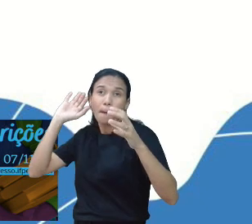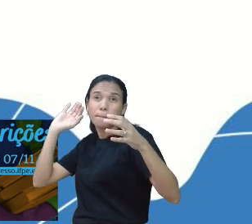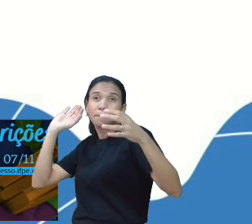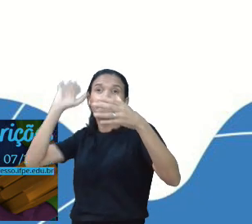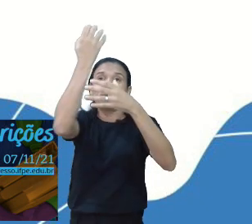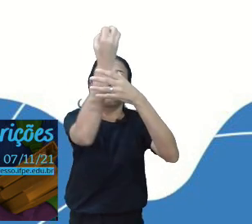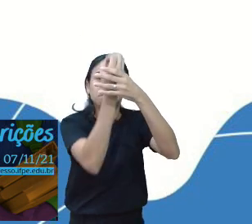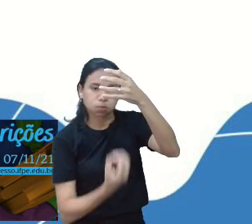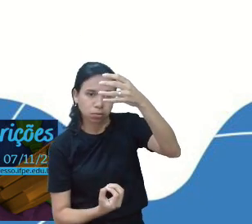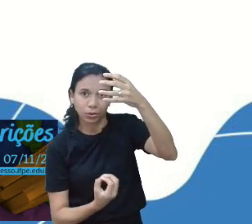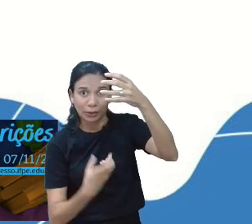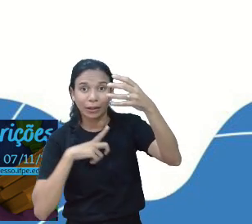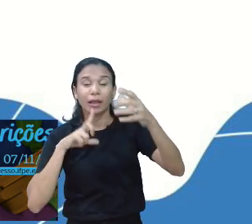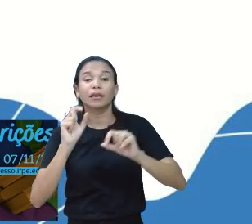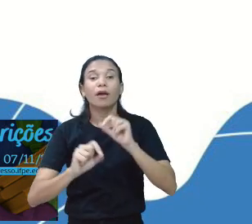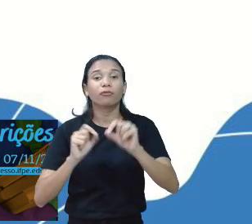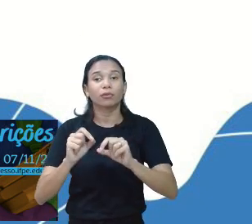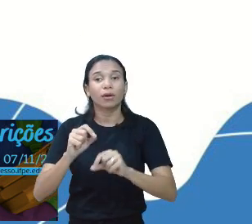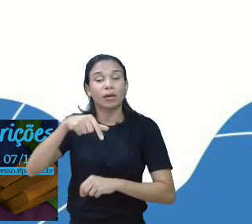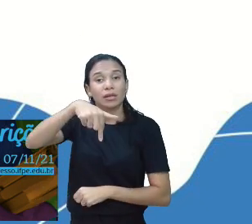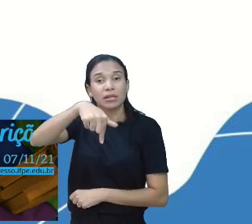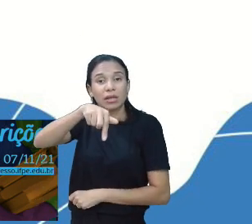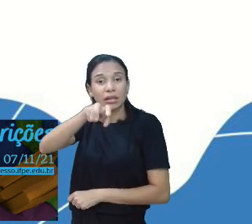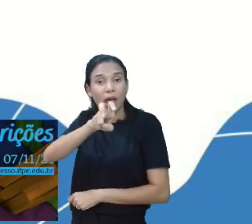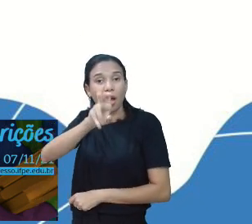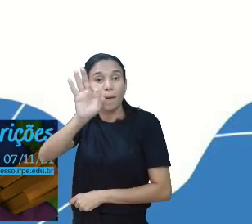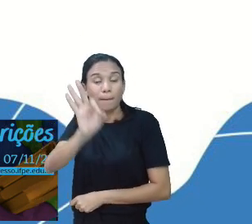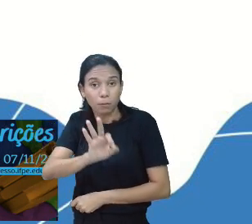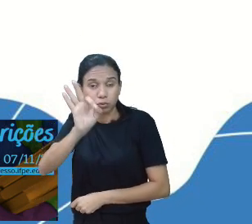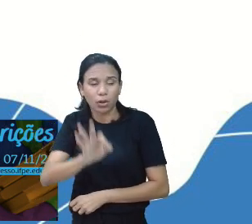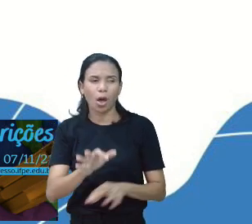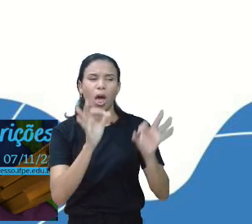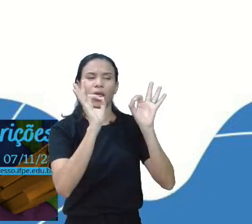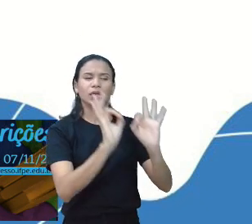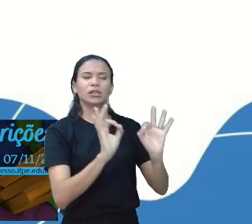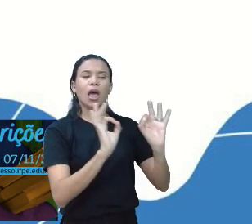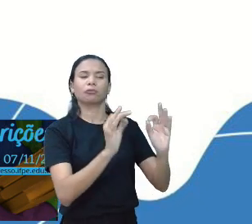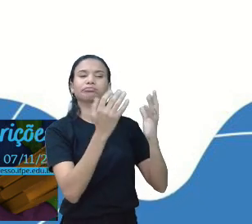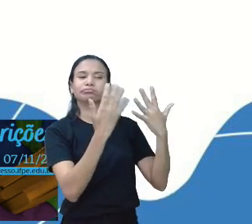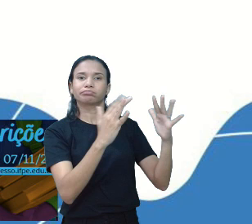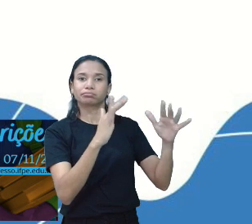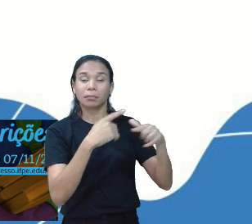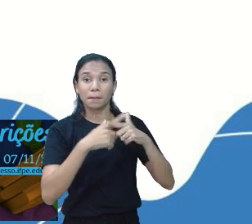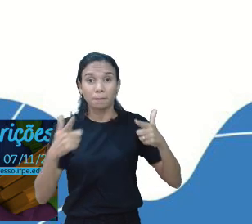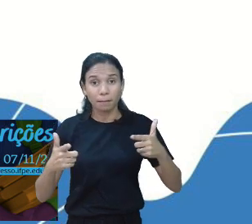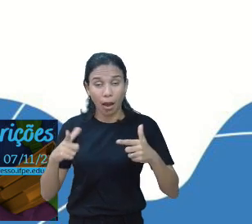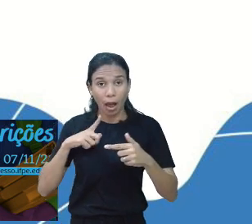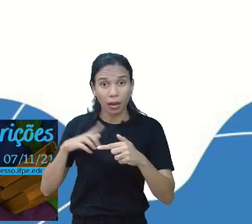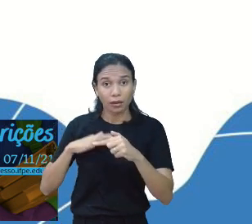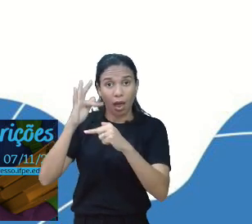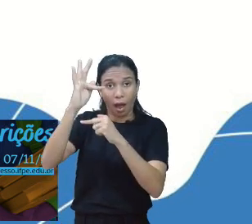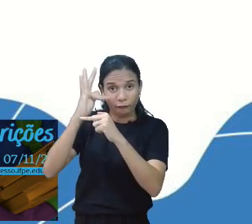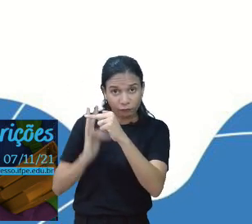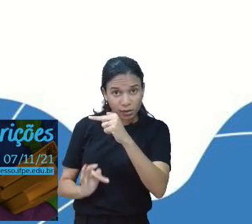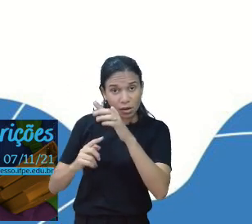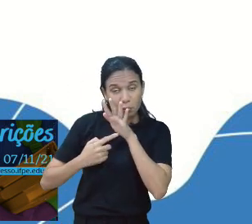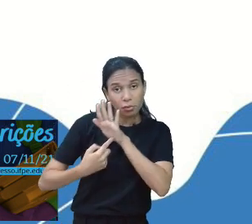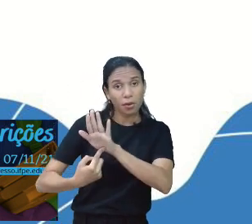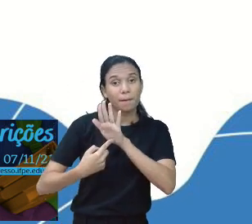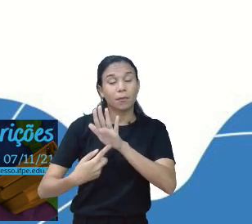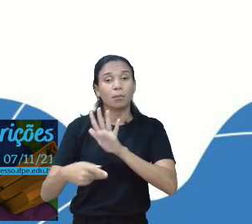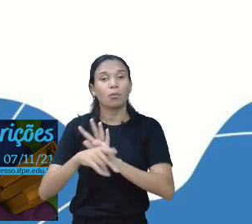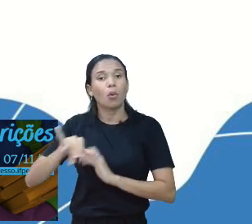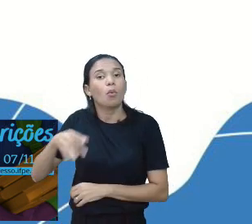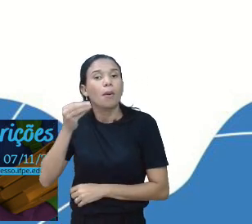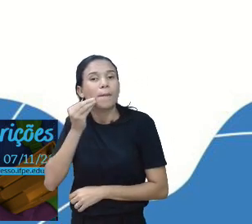de basquete, obteve 75% de acerto. A fração que representa o